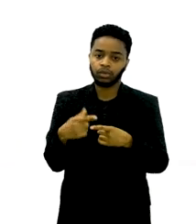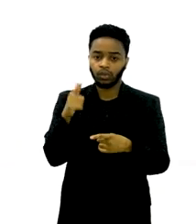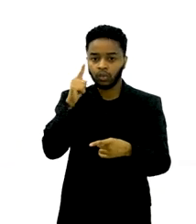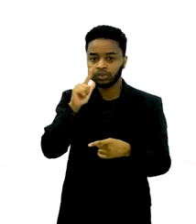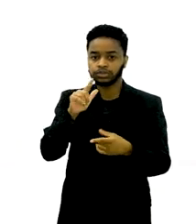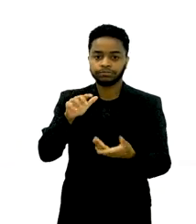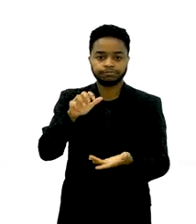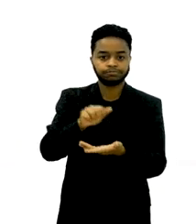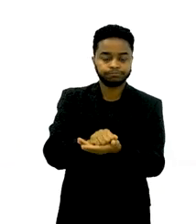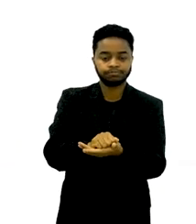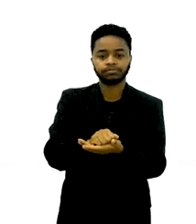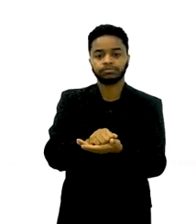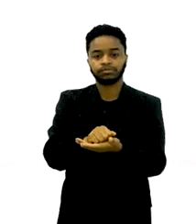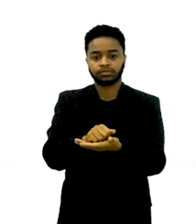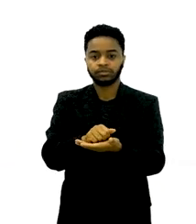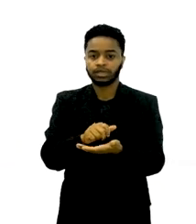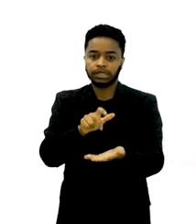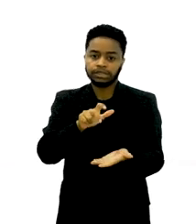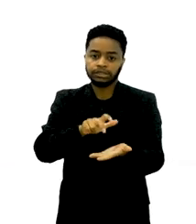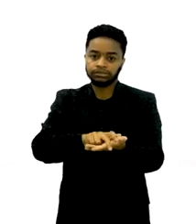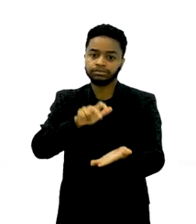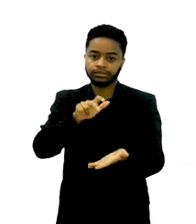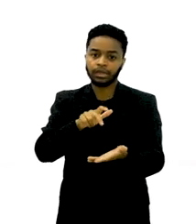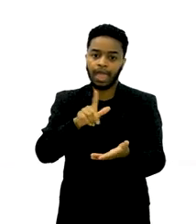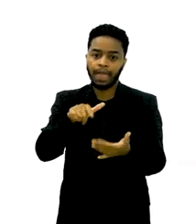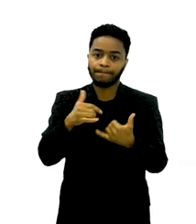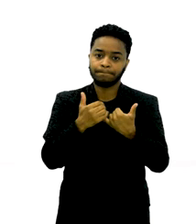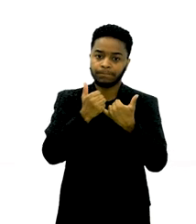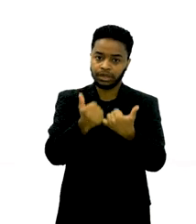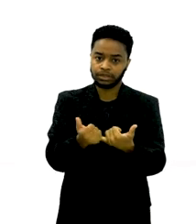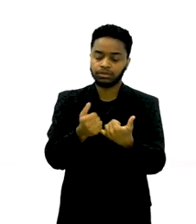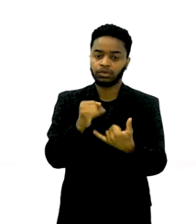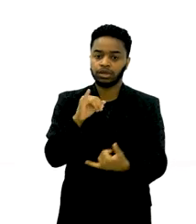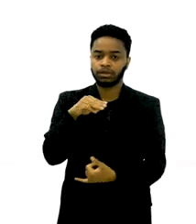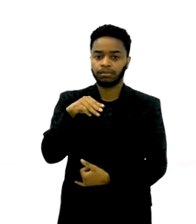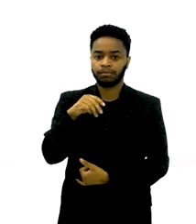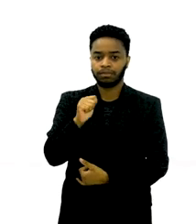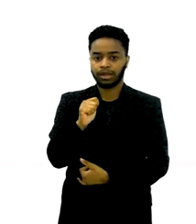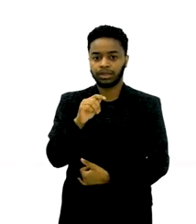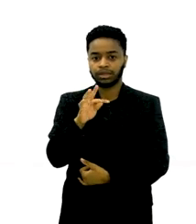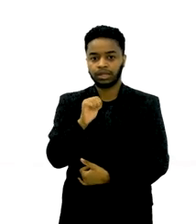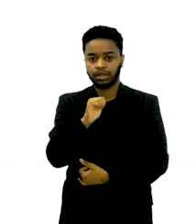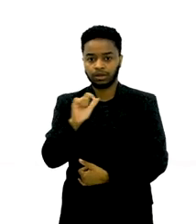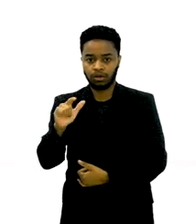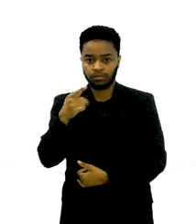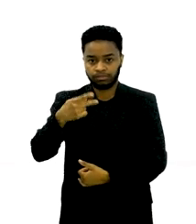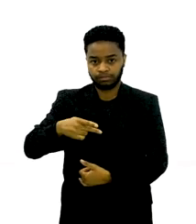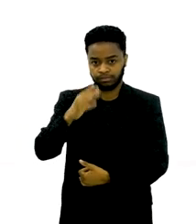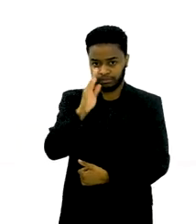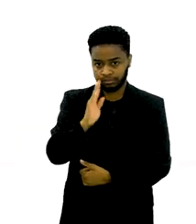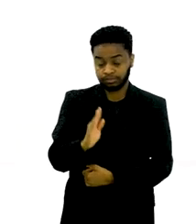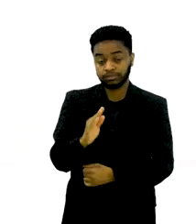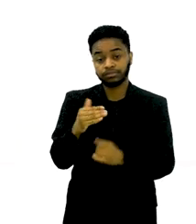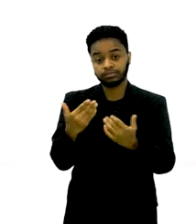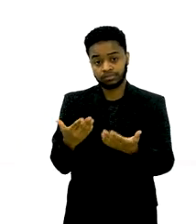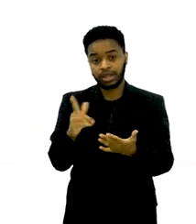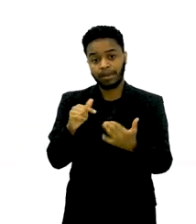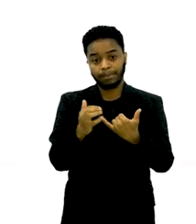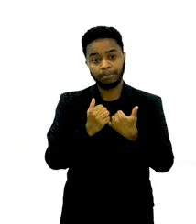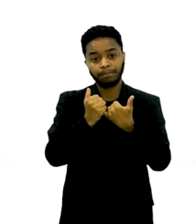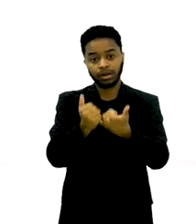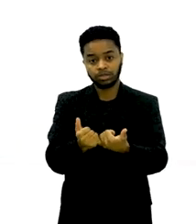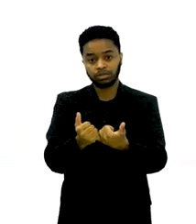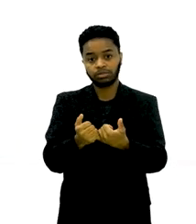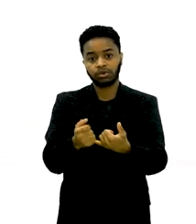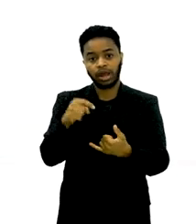foi aclamado registrado né como patrimônio imaterial do Brasil Então se Torn um